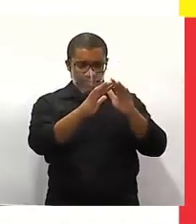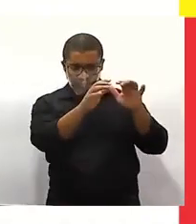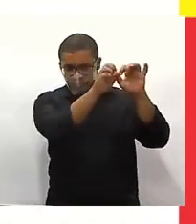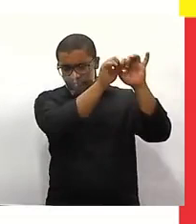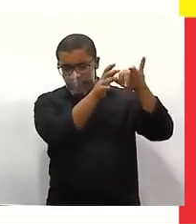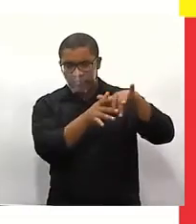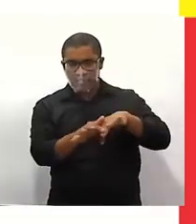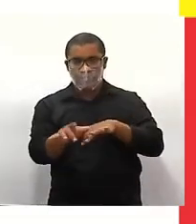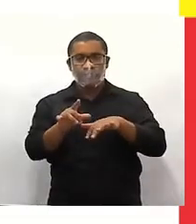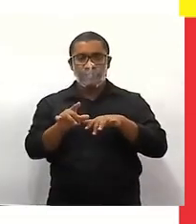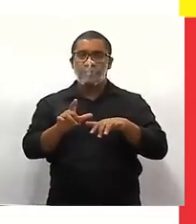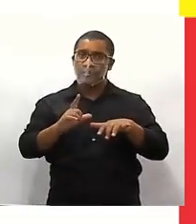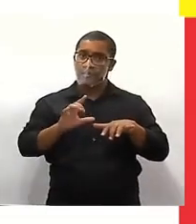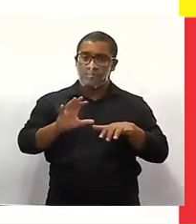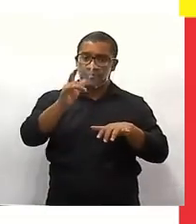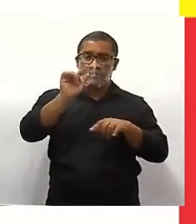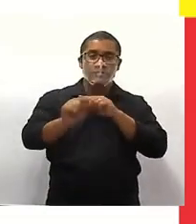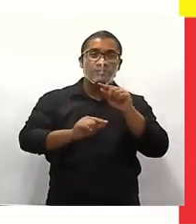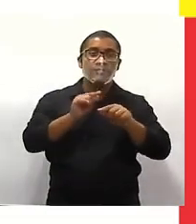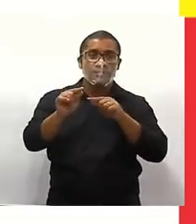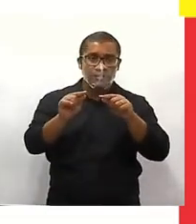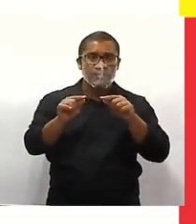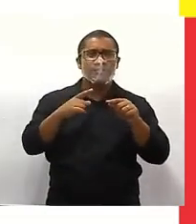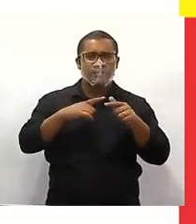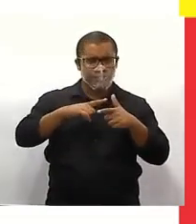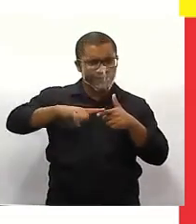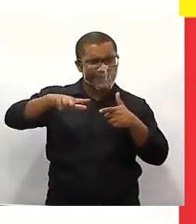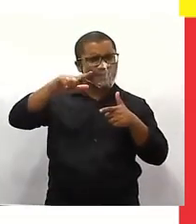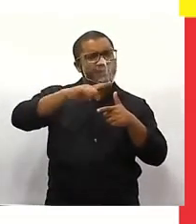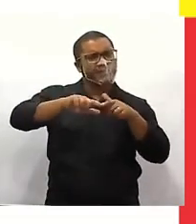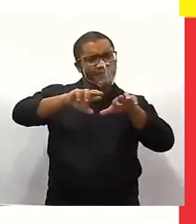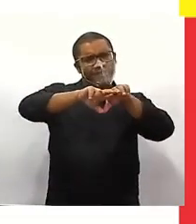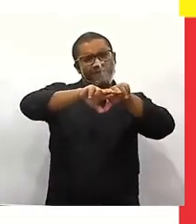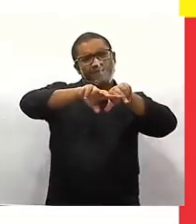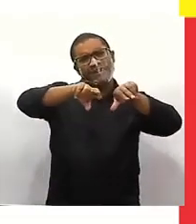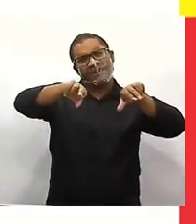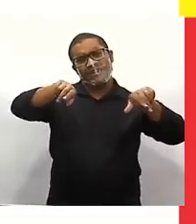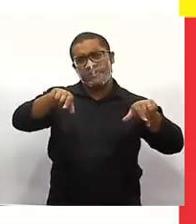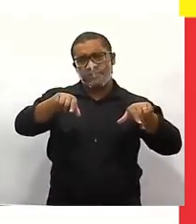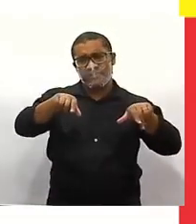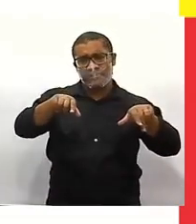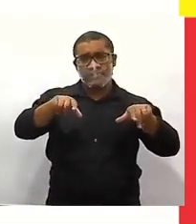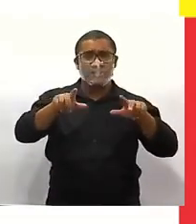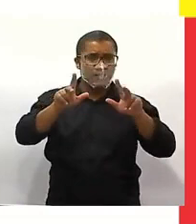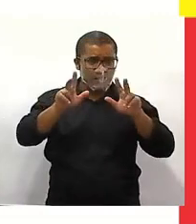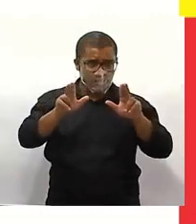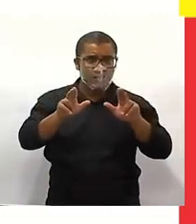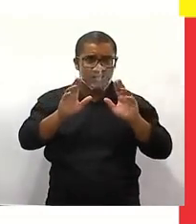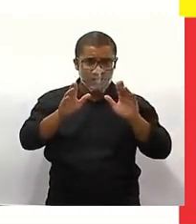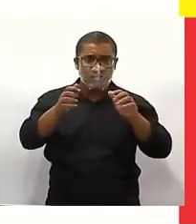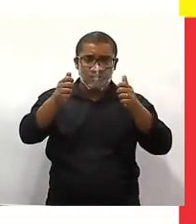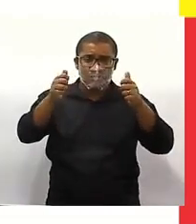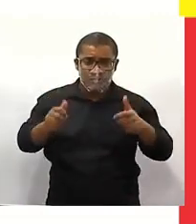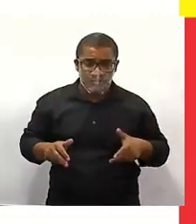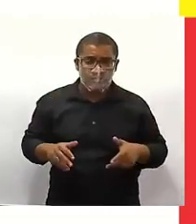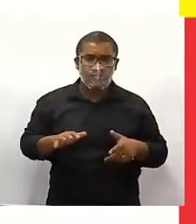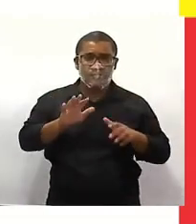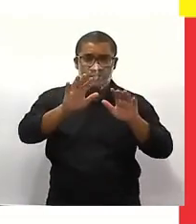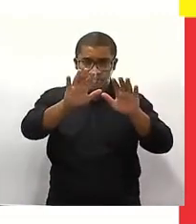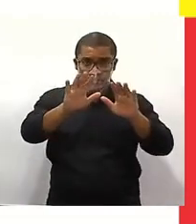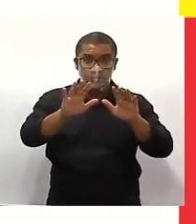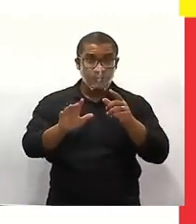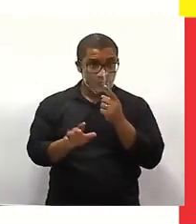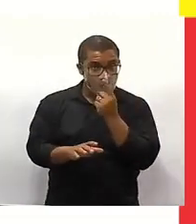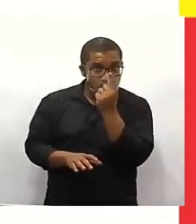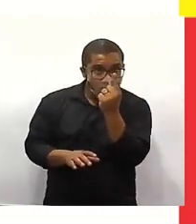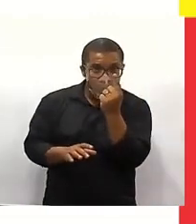acarretam em áreas urbanas diversos problemas como os que são mencionados a seguir.